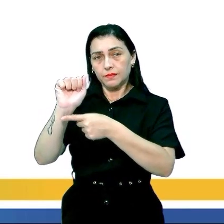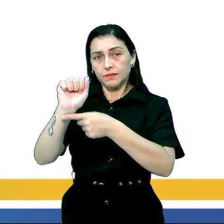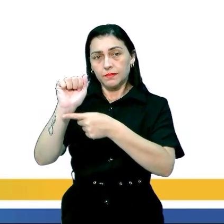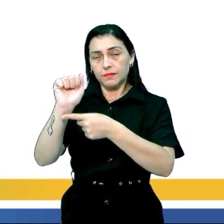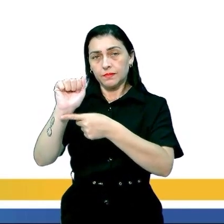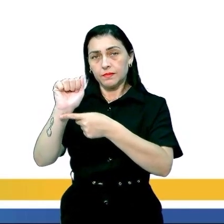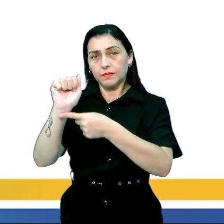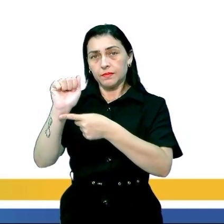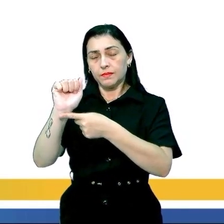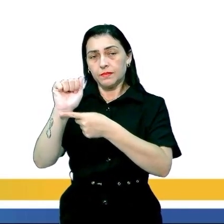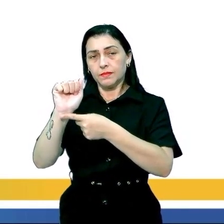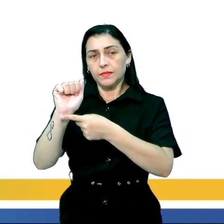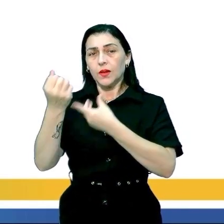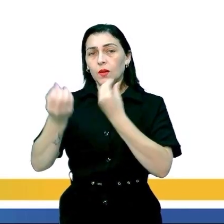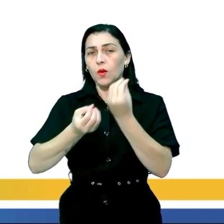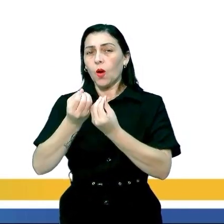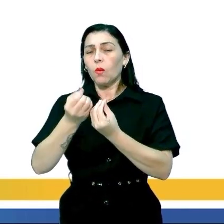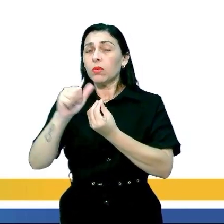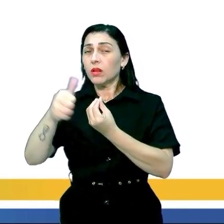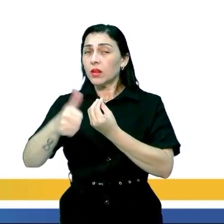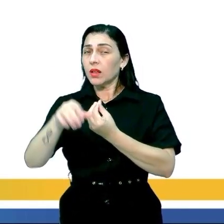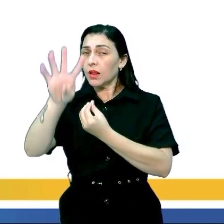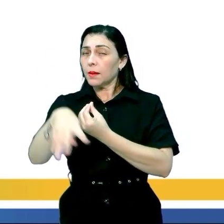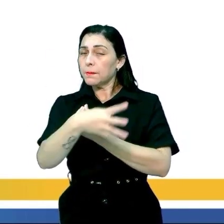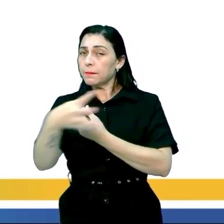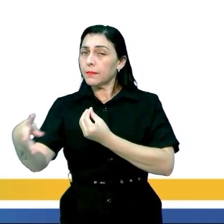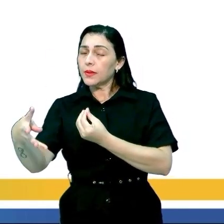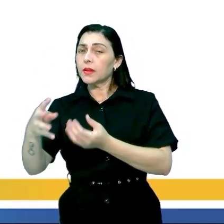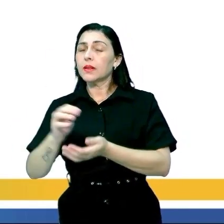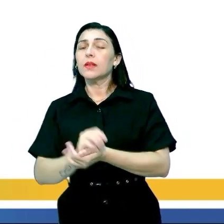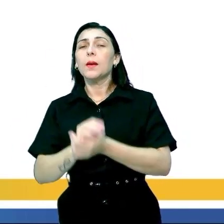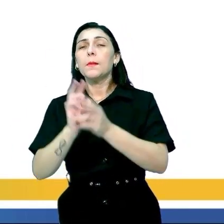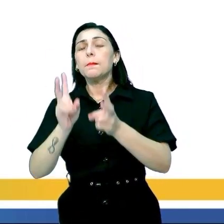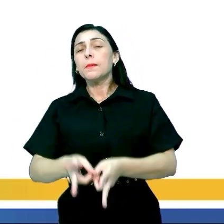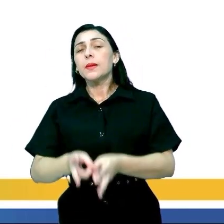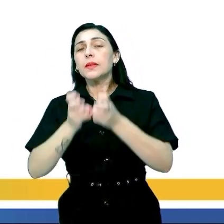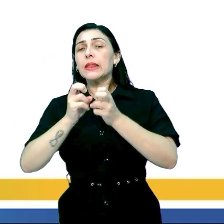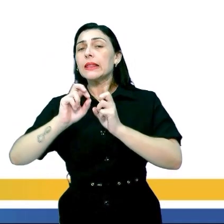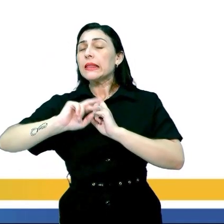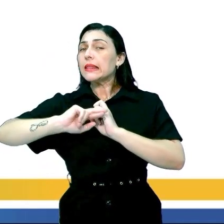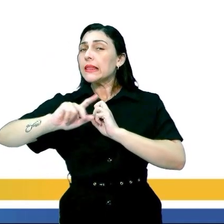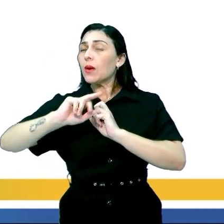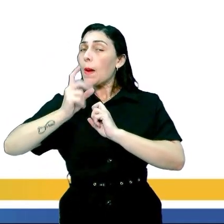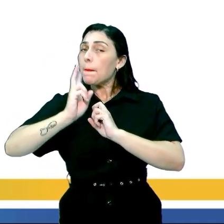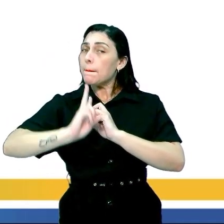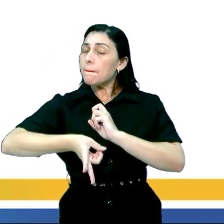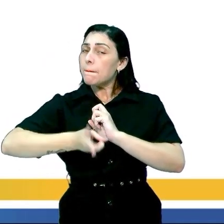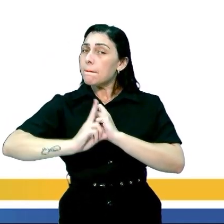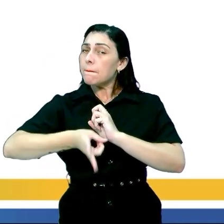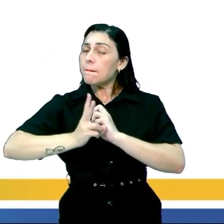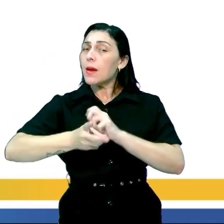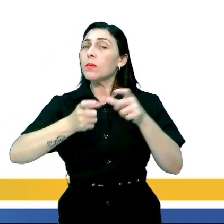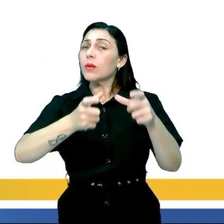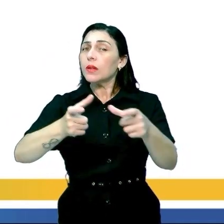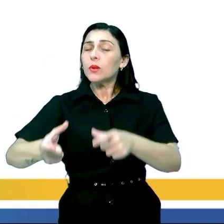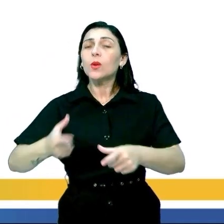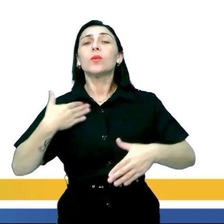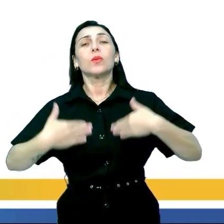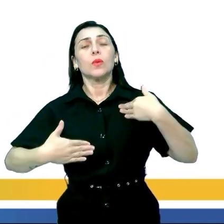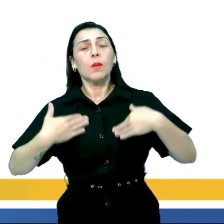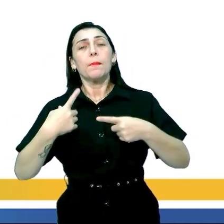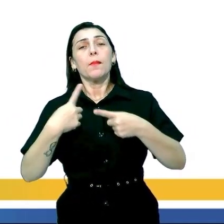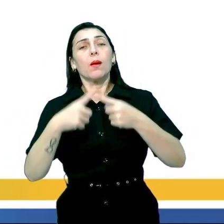A, né, pessoal? Como analisada a tabela, a gente viu que não é a mesma em todos os pontos. O